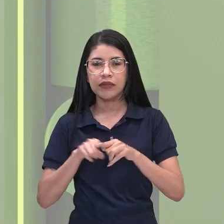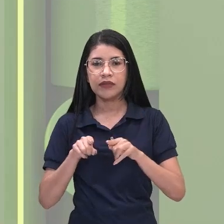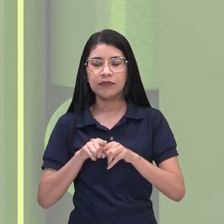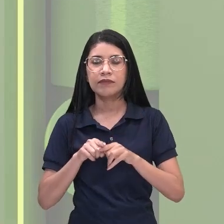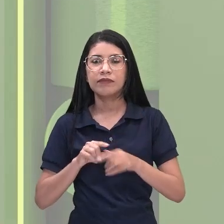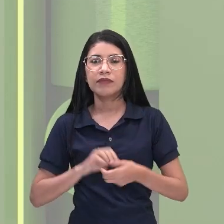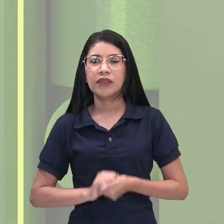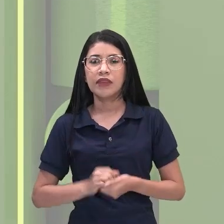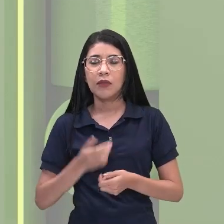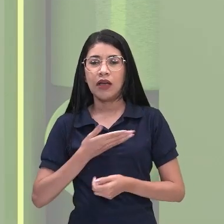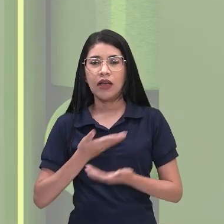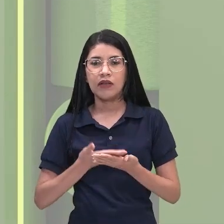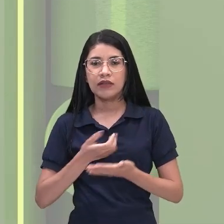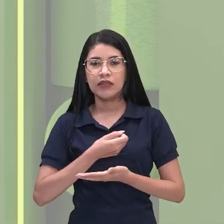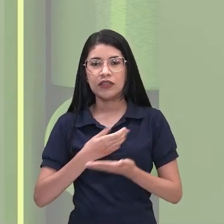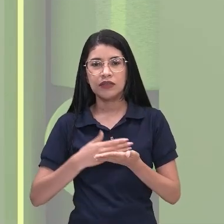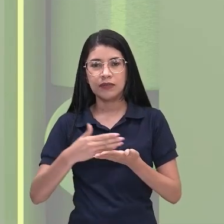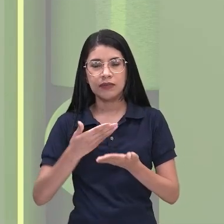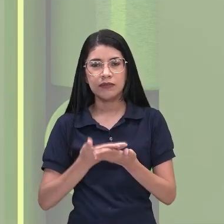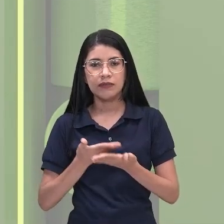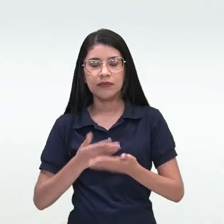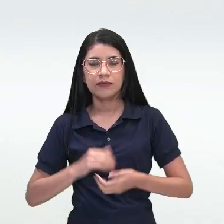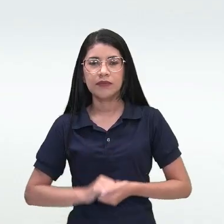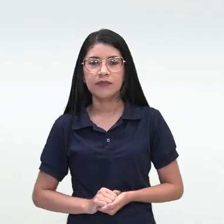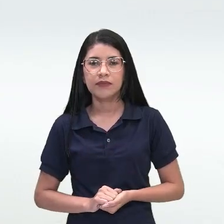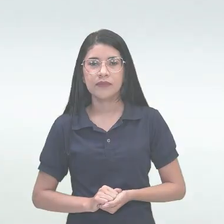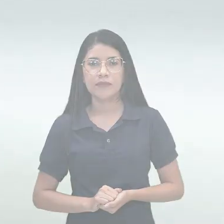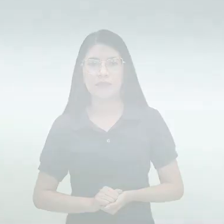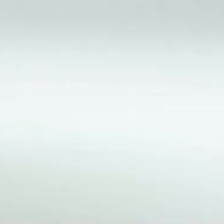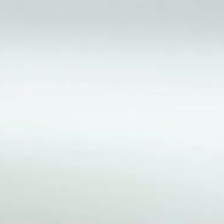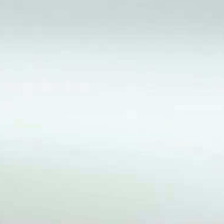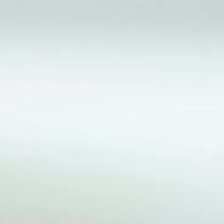aula 7, fiquem ligados, a nossa aula começa agora.